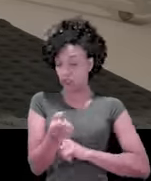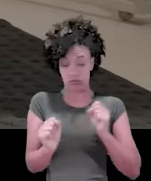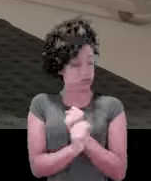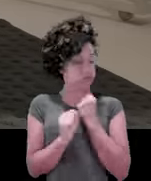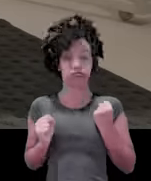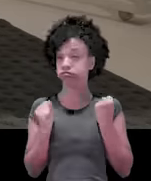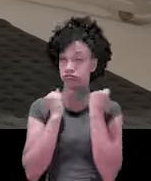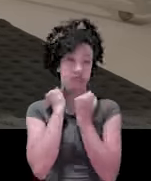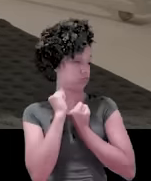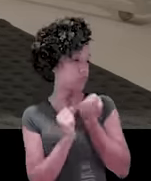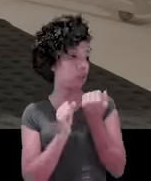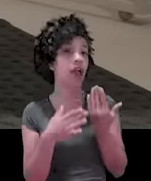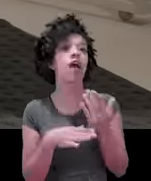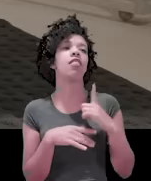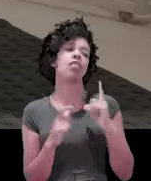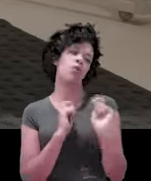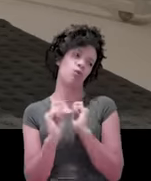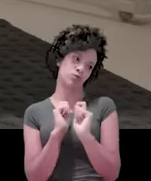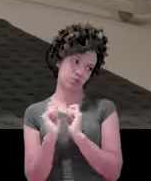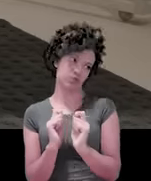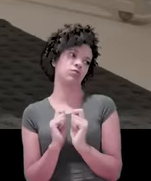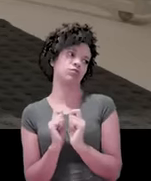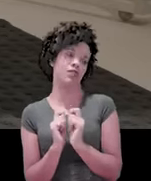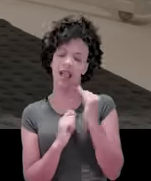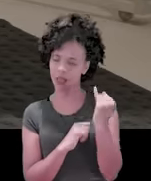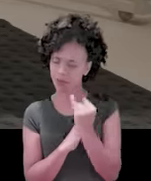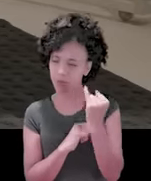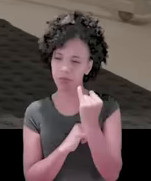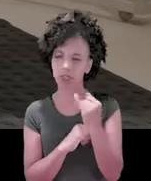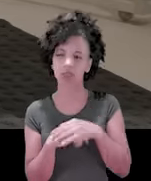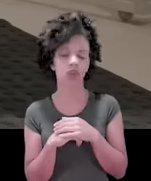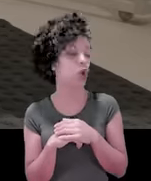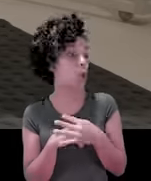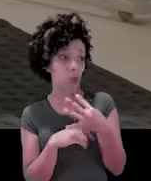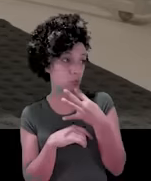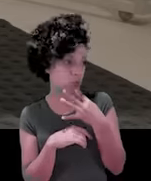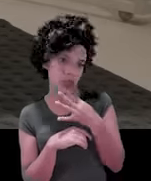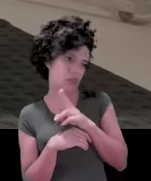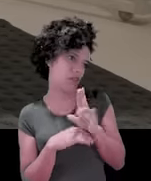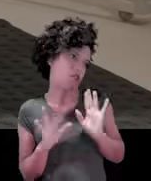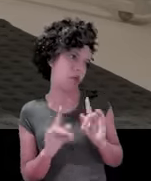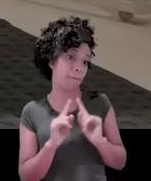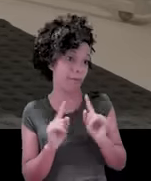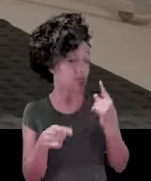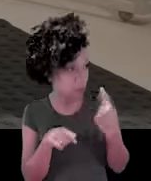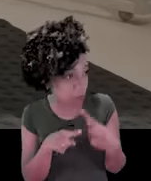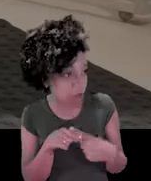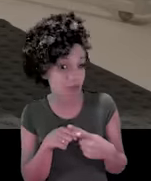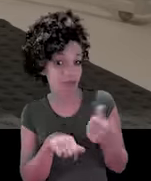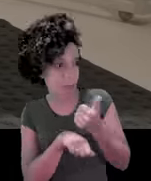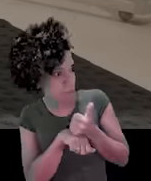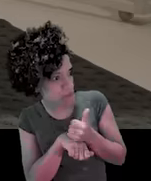cima e aí que vem uma habilidade que eu e o dia que ele é fundamental Eu não conhecia ela com esse nome mas por causa